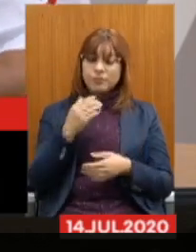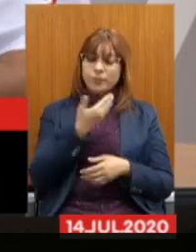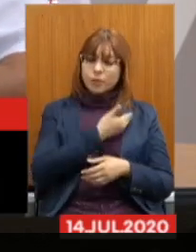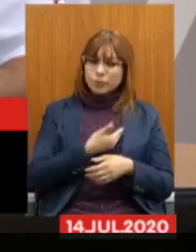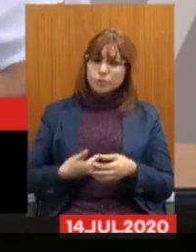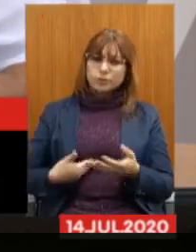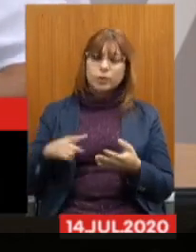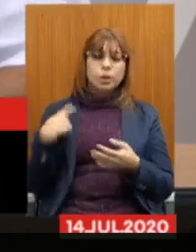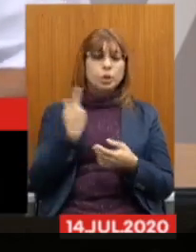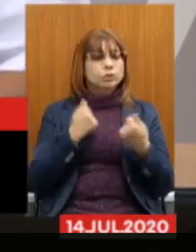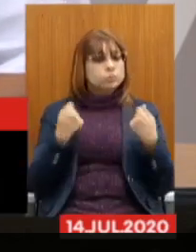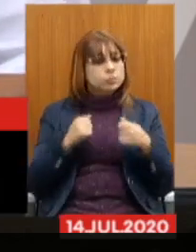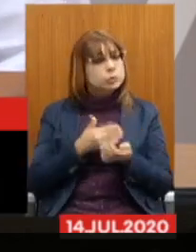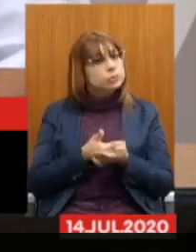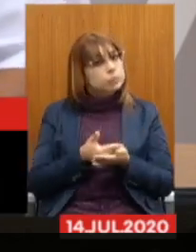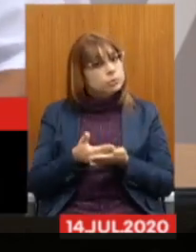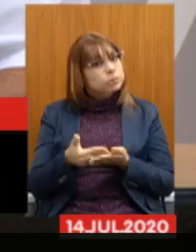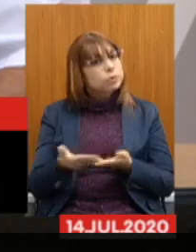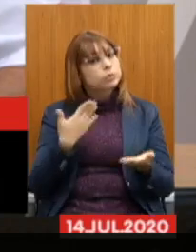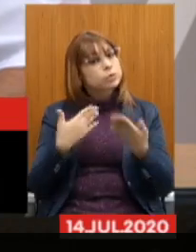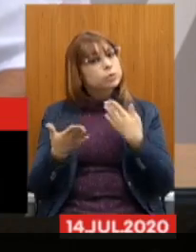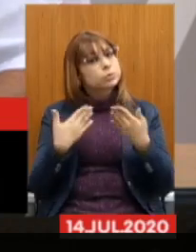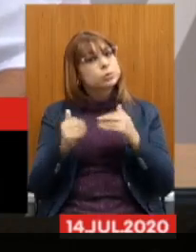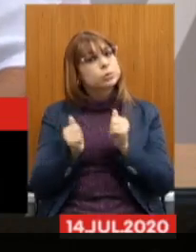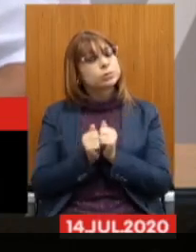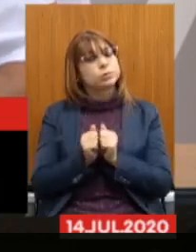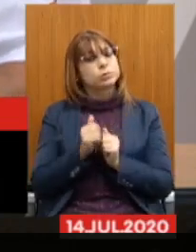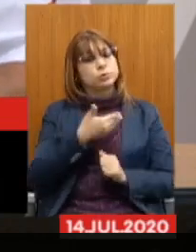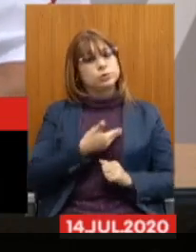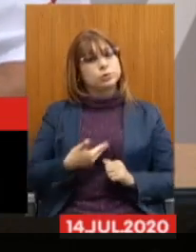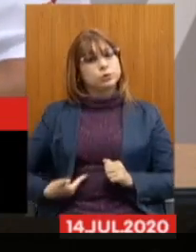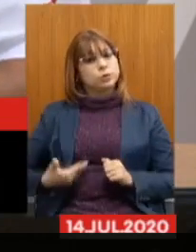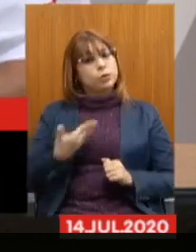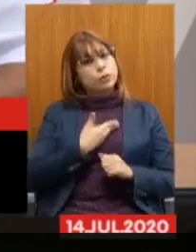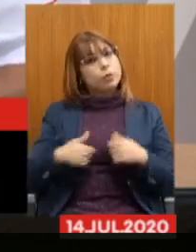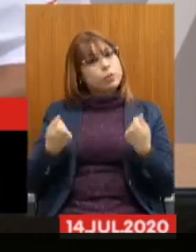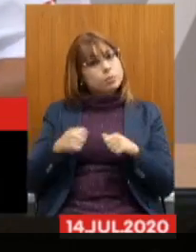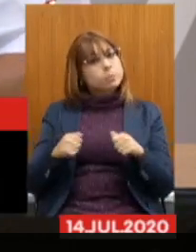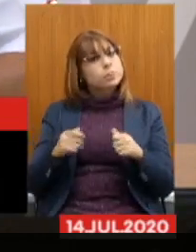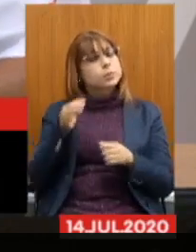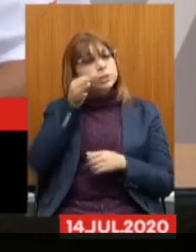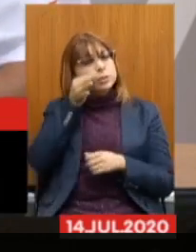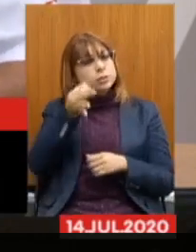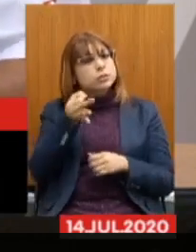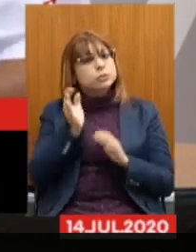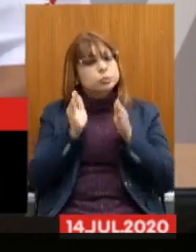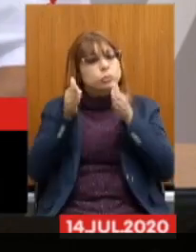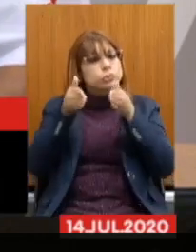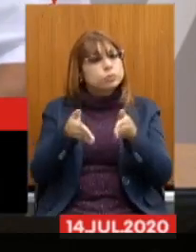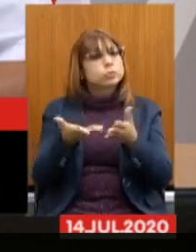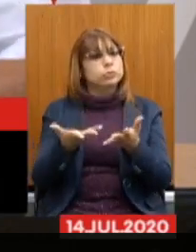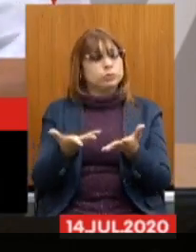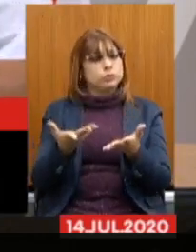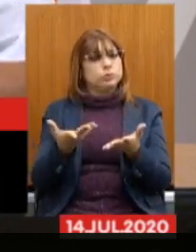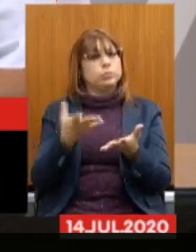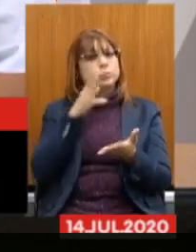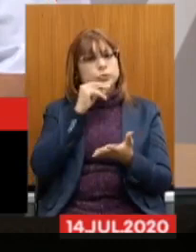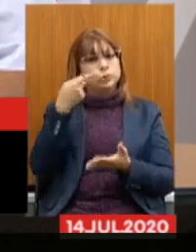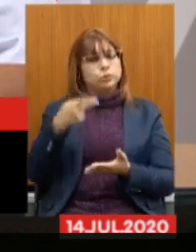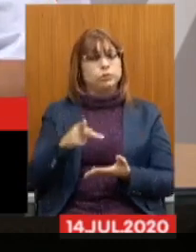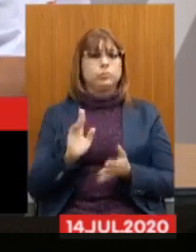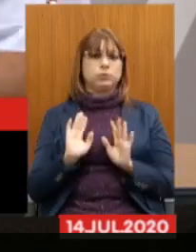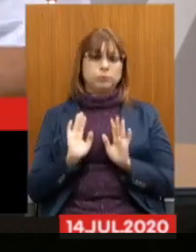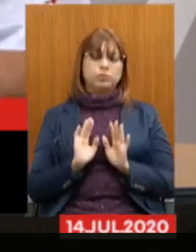começar realmente a dialogar com o governo. O governo tem que começar a escutar os seus servidores.